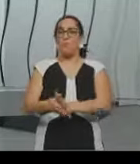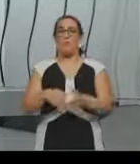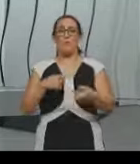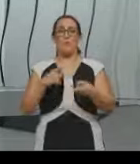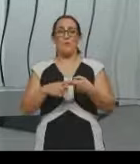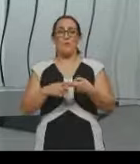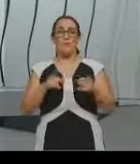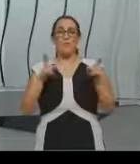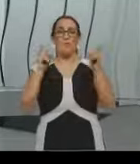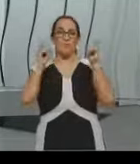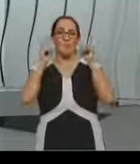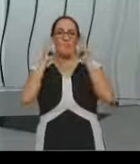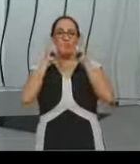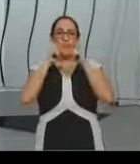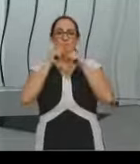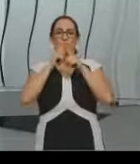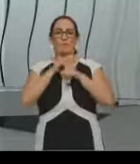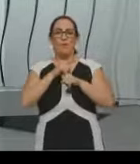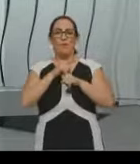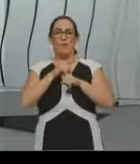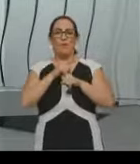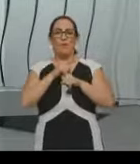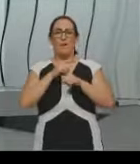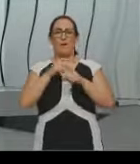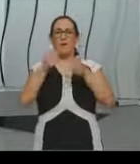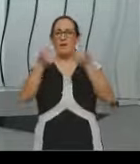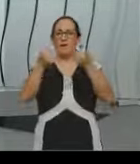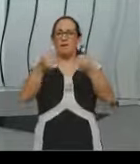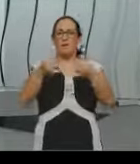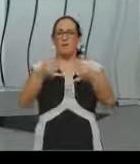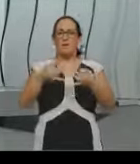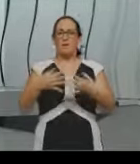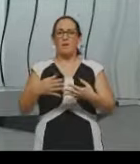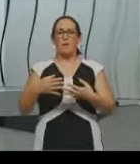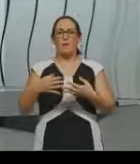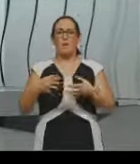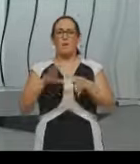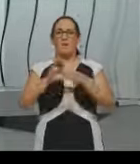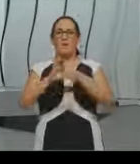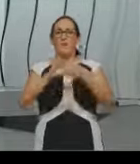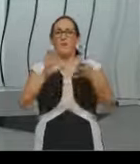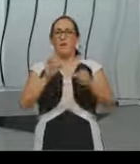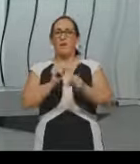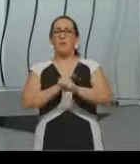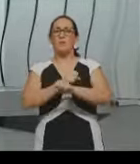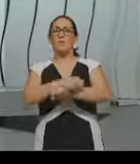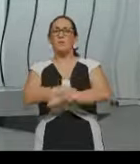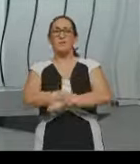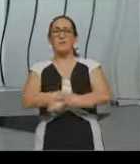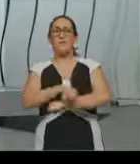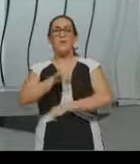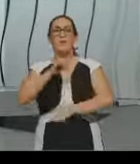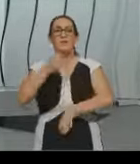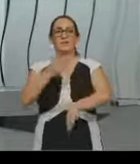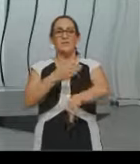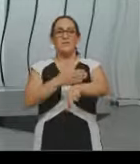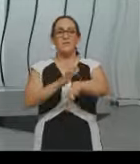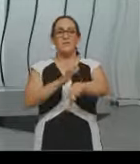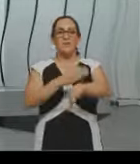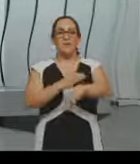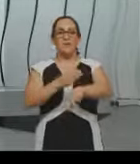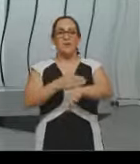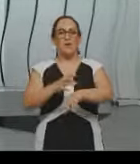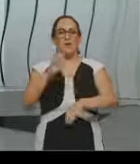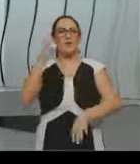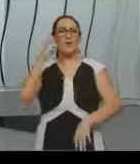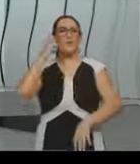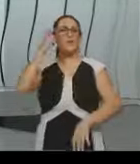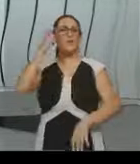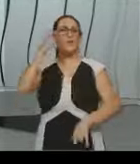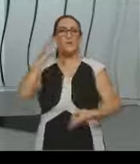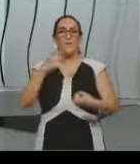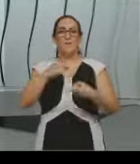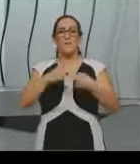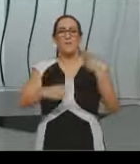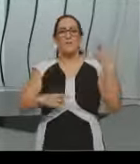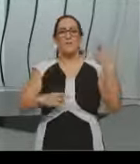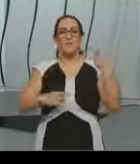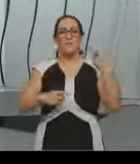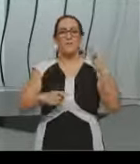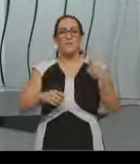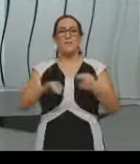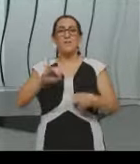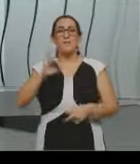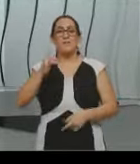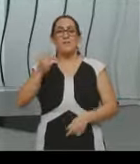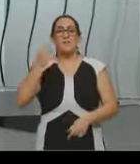abolição sem inserção social, a gente tratar de práticas culturais sendo aí proibidas, a gente pensar a vinda